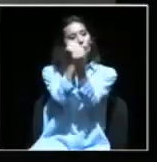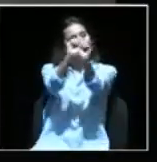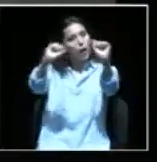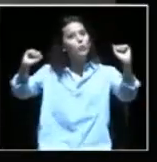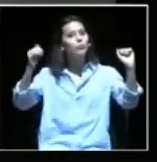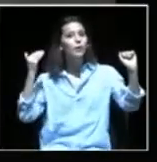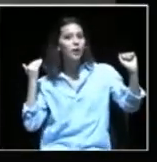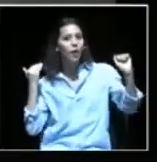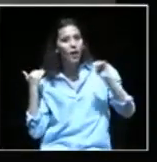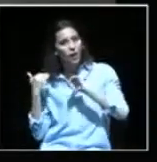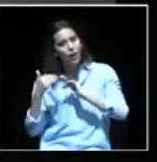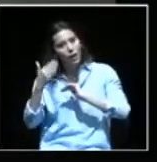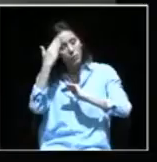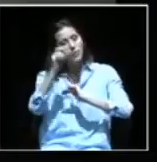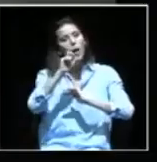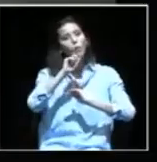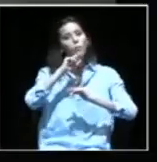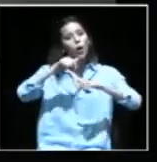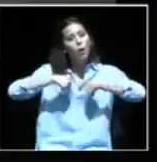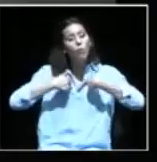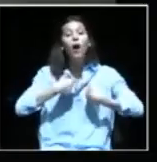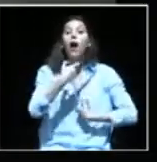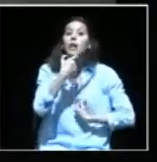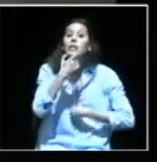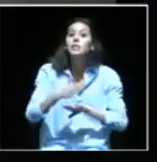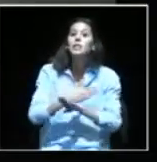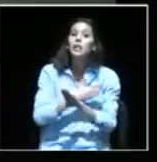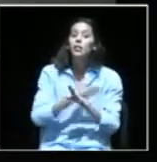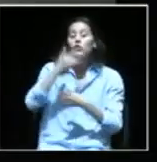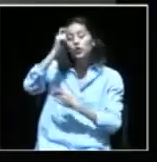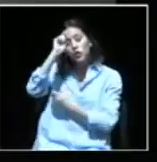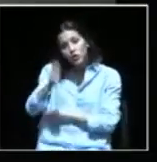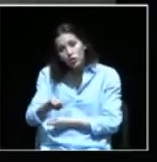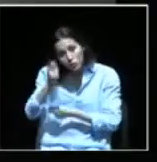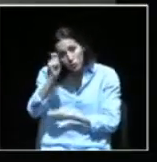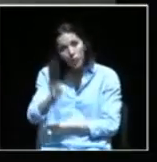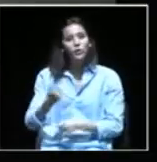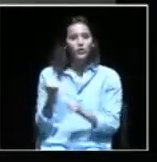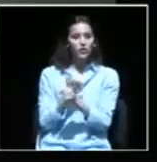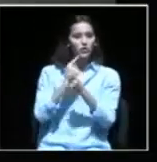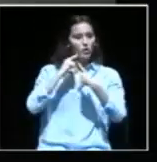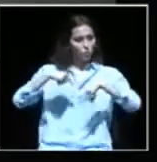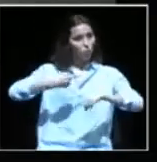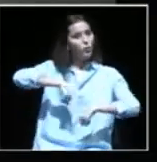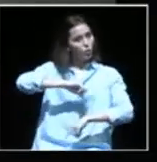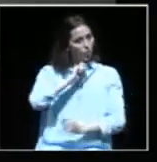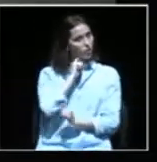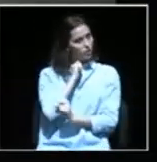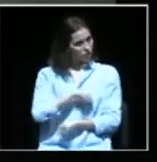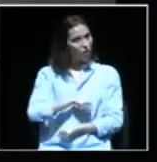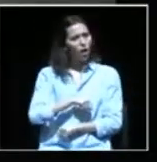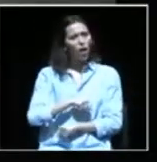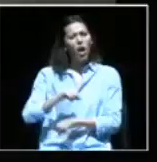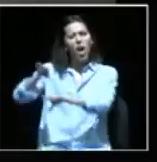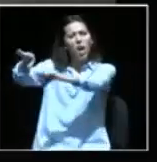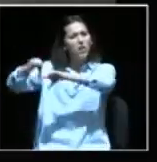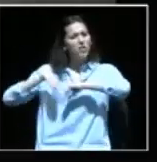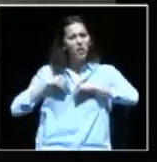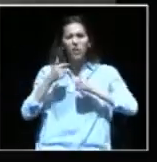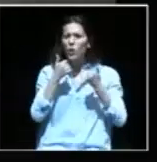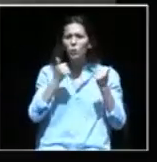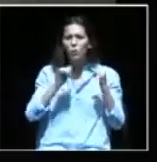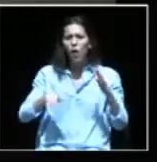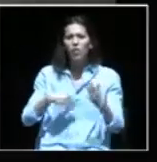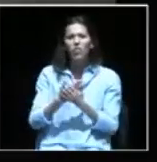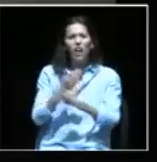aos problemas, respeitando a integridade do serviço público. E para isso poderão contar connosco, mas nunca poderemos aceitar a